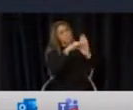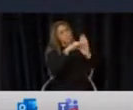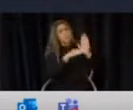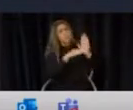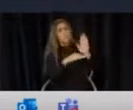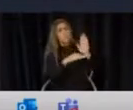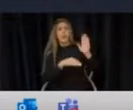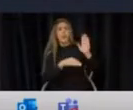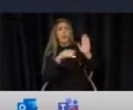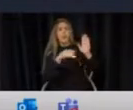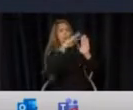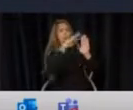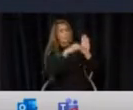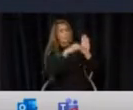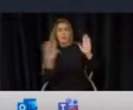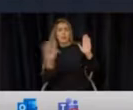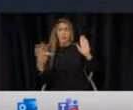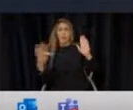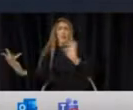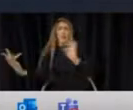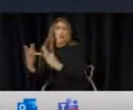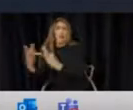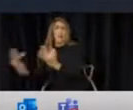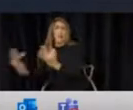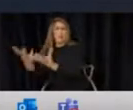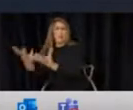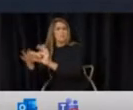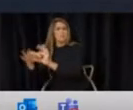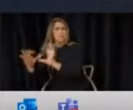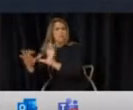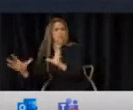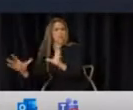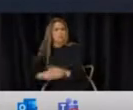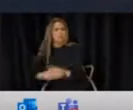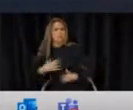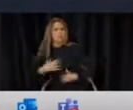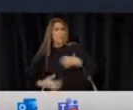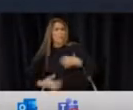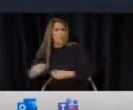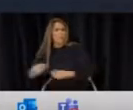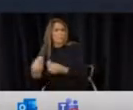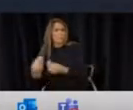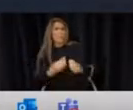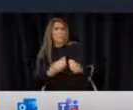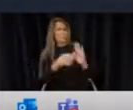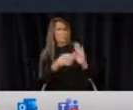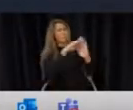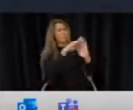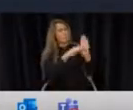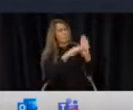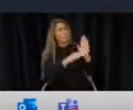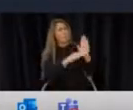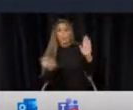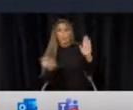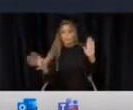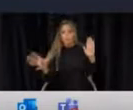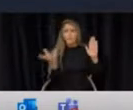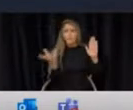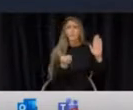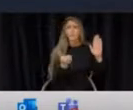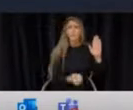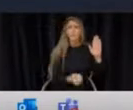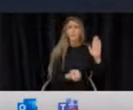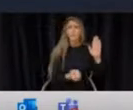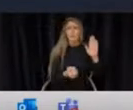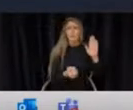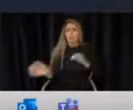autoriza a doação, é a Central de Transplantes, que faz parte da Secretaria Estadual de Saúde, quem faz a